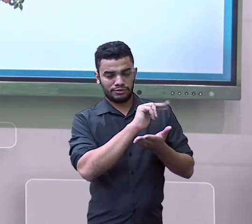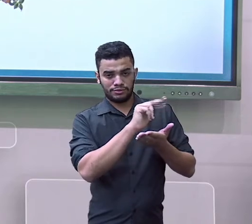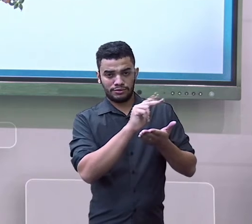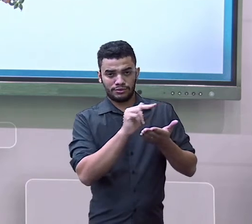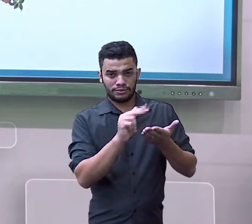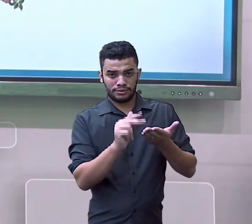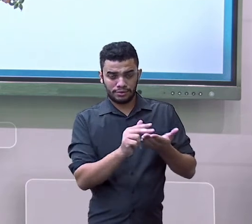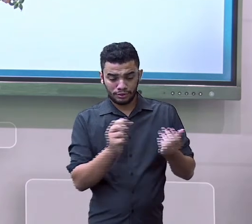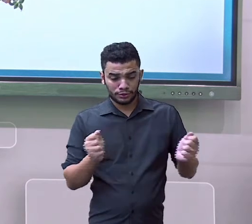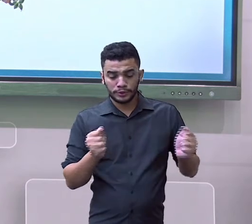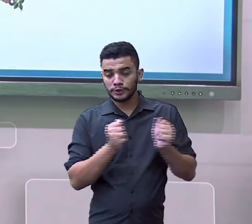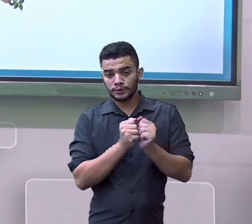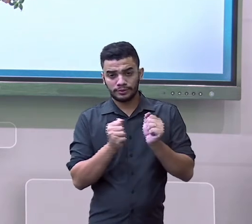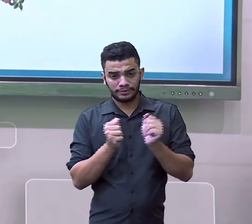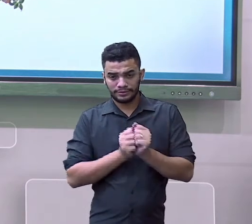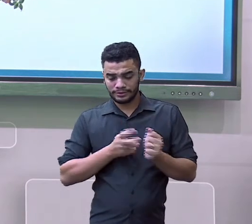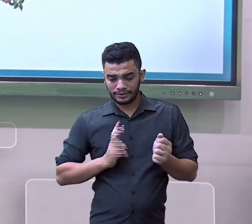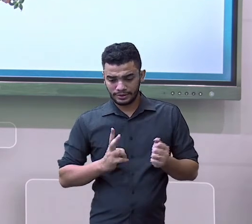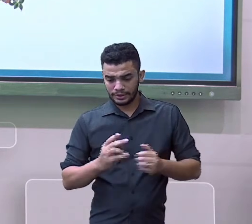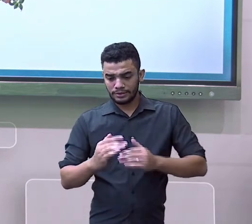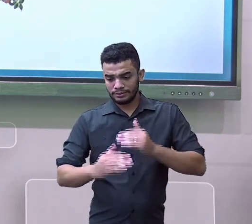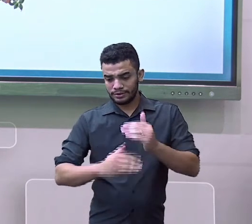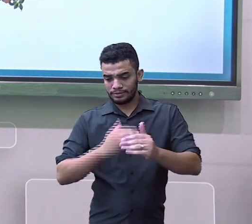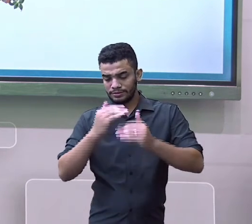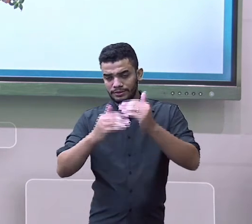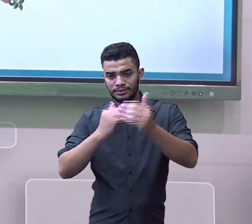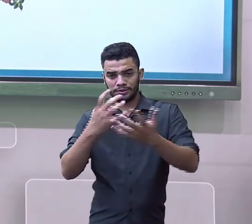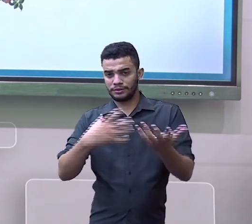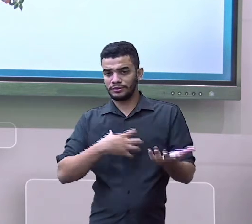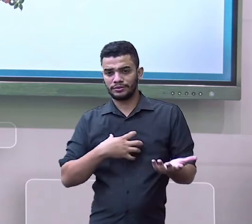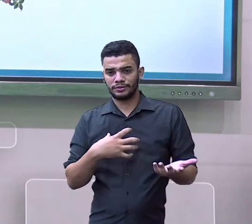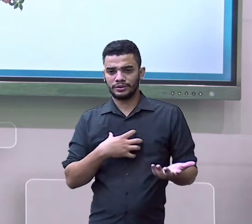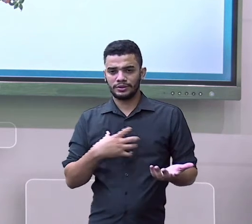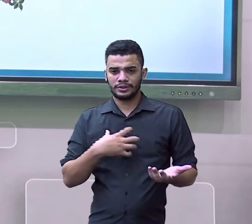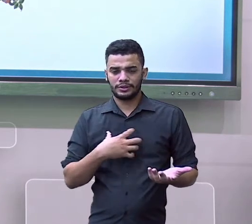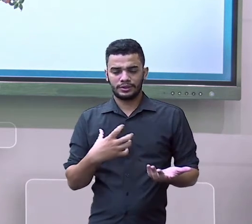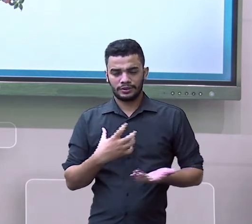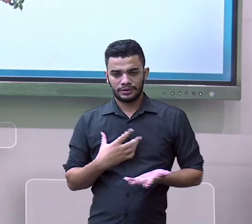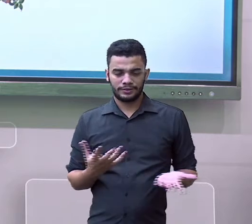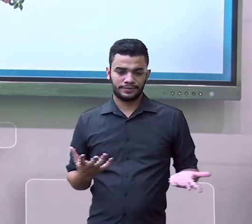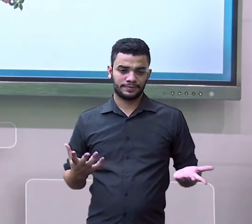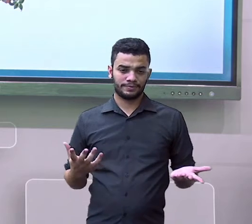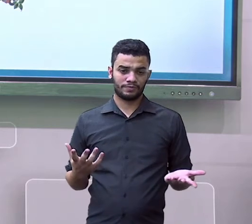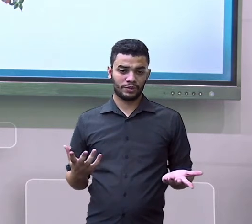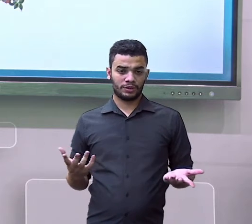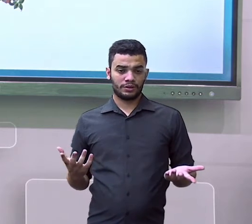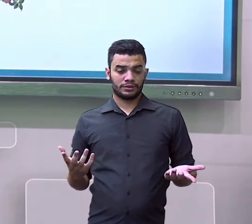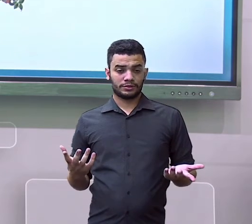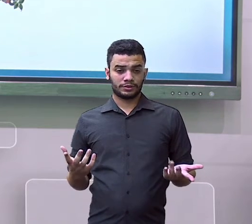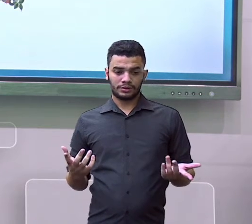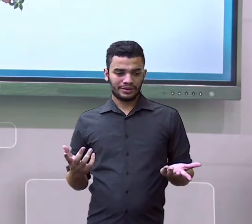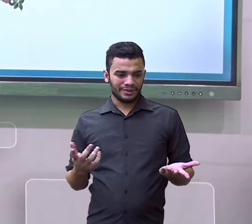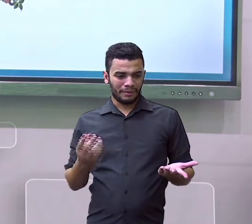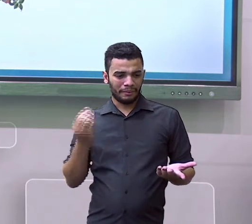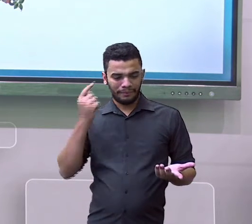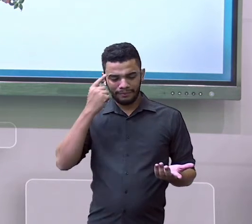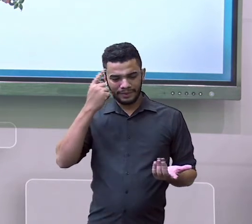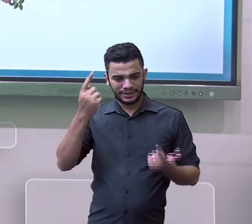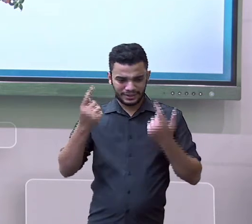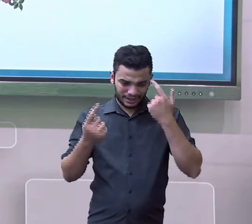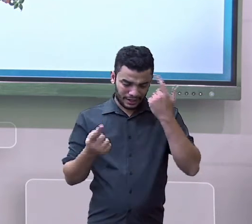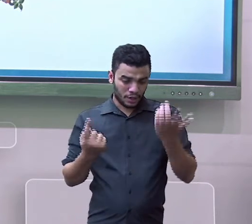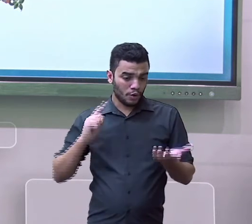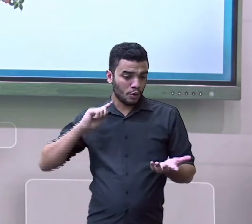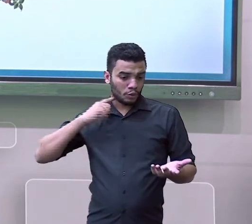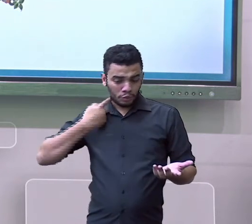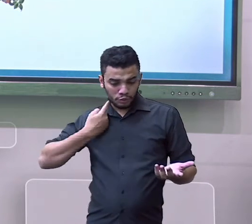continue existindo com a evolução natural do meio, sem pensar em agredir o ecossistema,